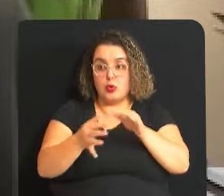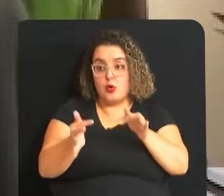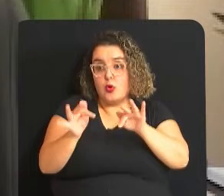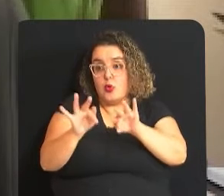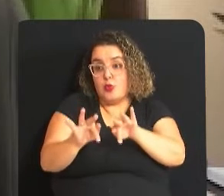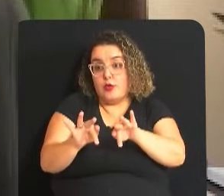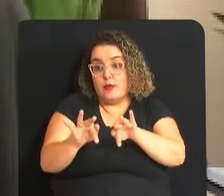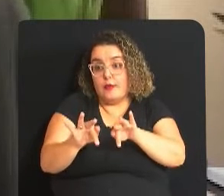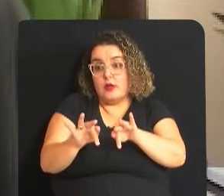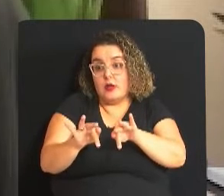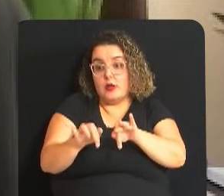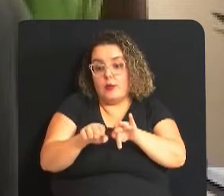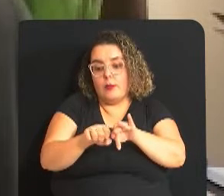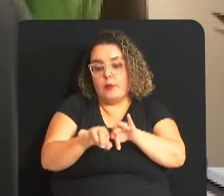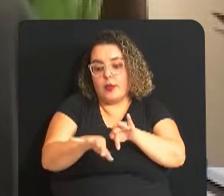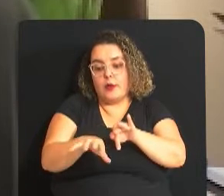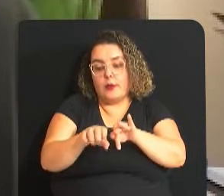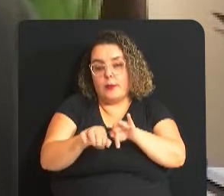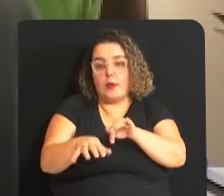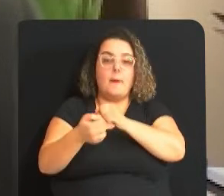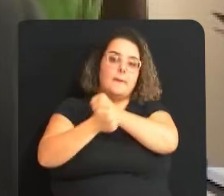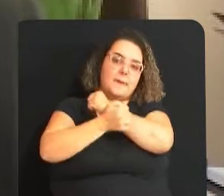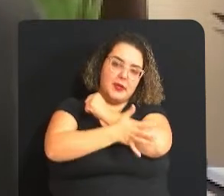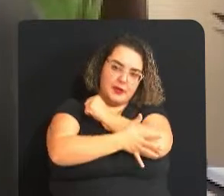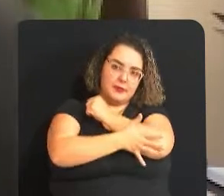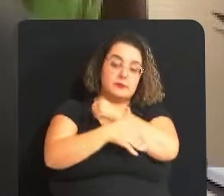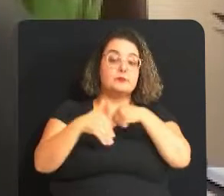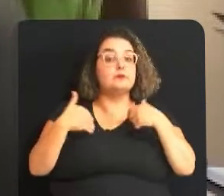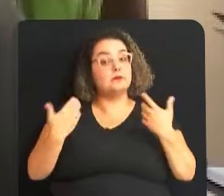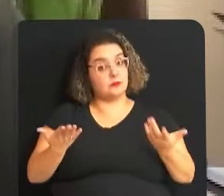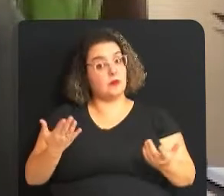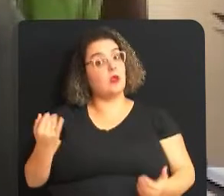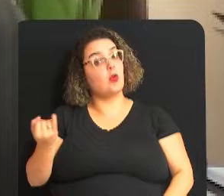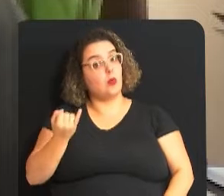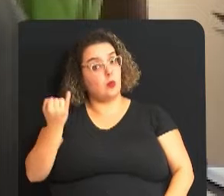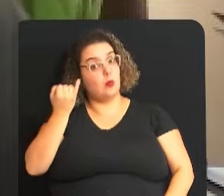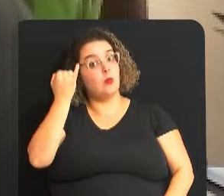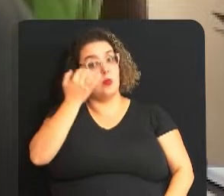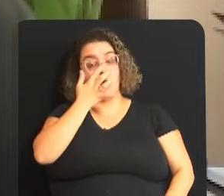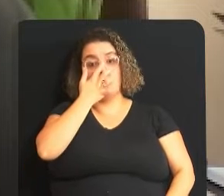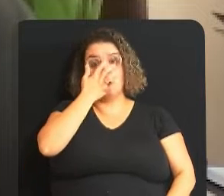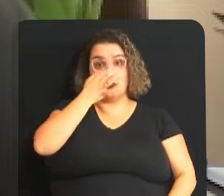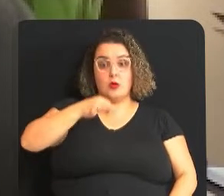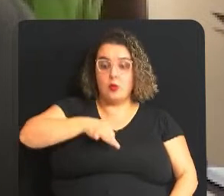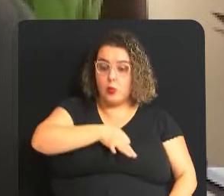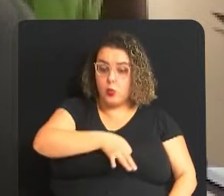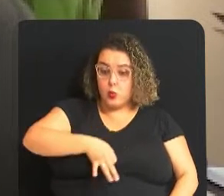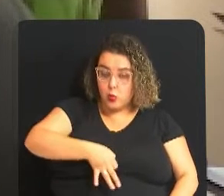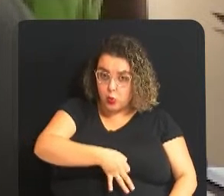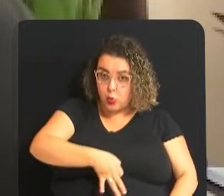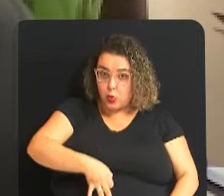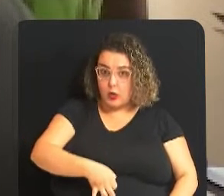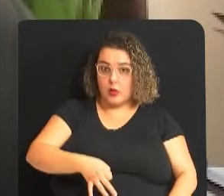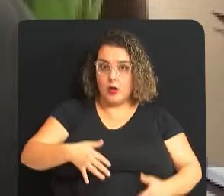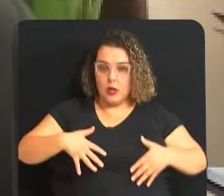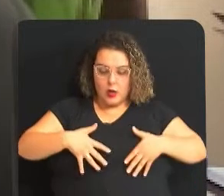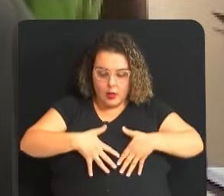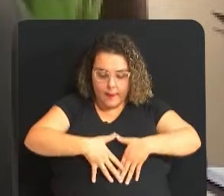linguiça está saindo fezes. E é tão importante esse intestino que no nosso